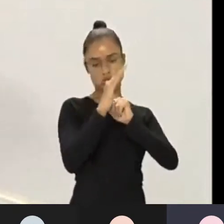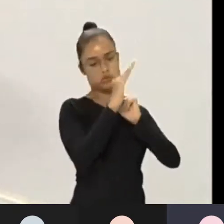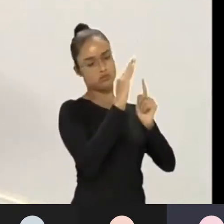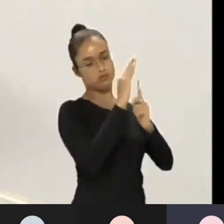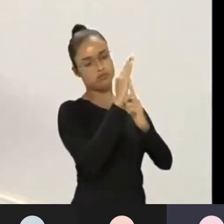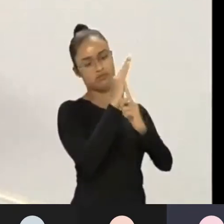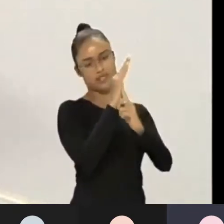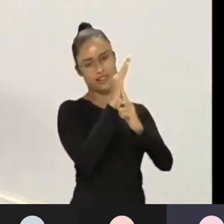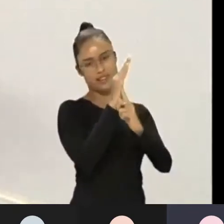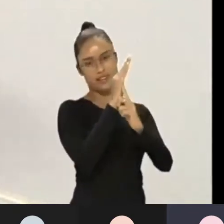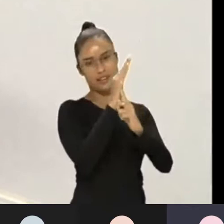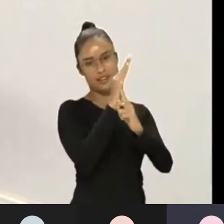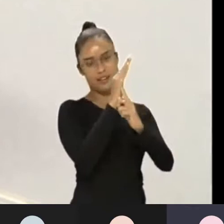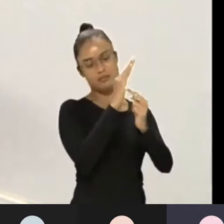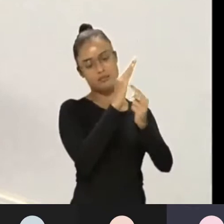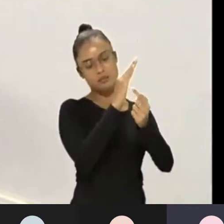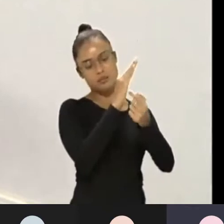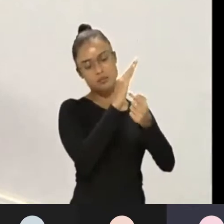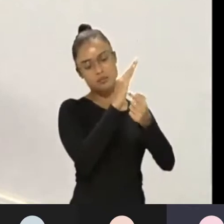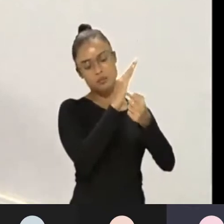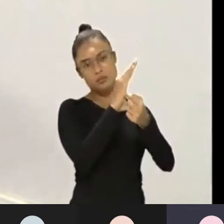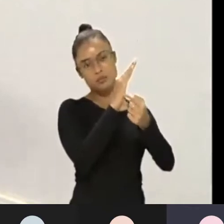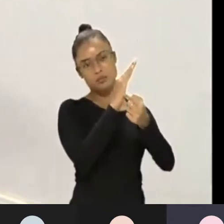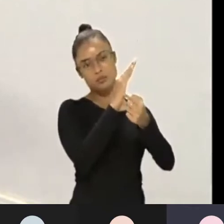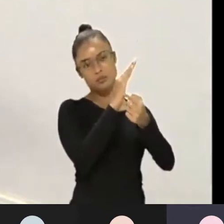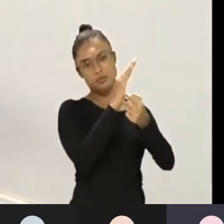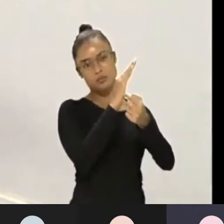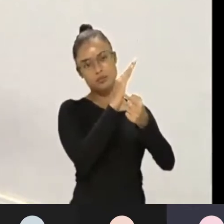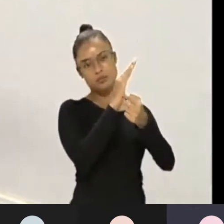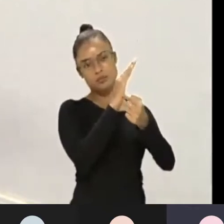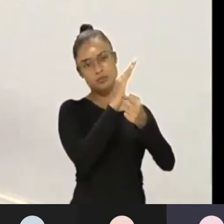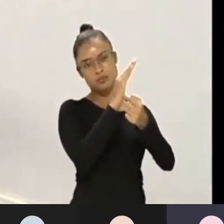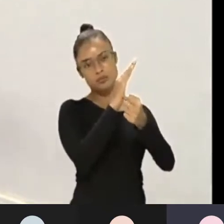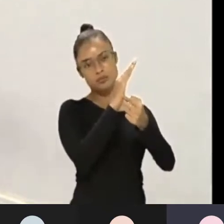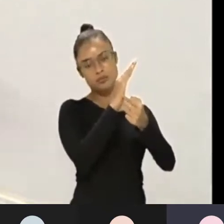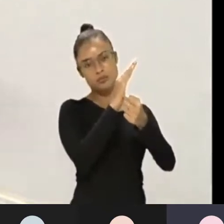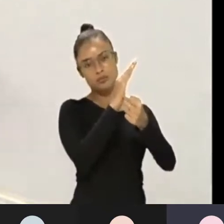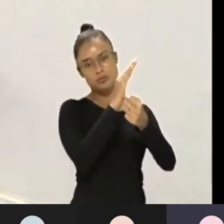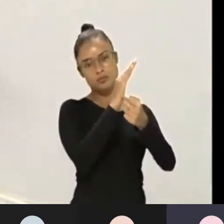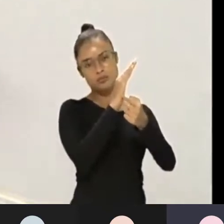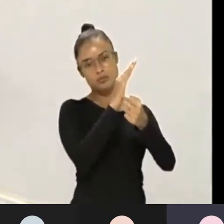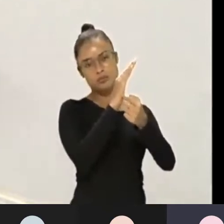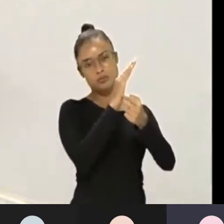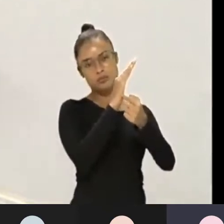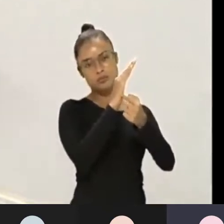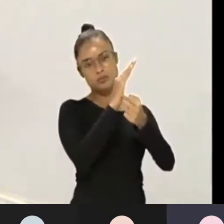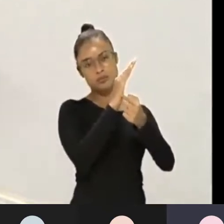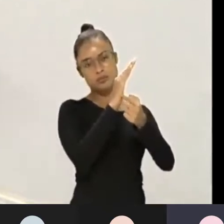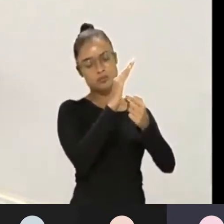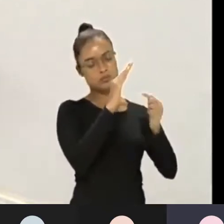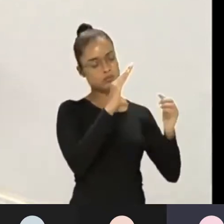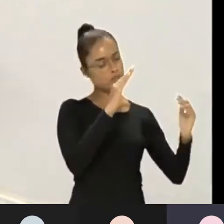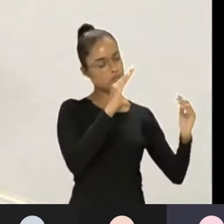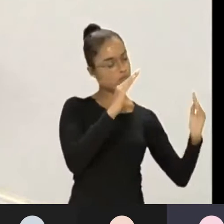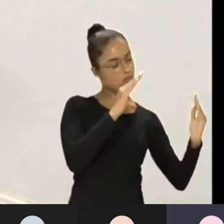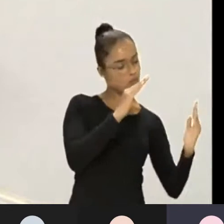desenhar. Então, eu vou tirar essa medida, que é a mesma deste outro lado, e nós vamos fazer, então, essas